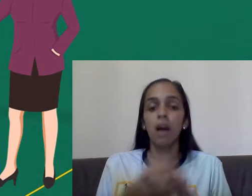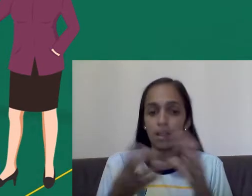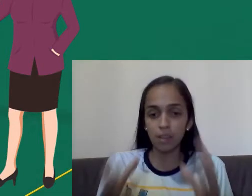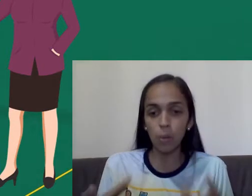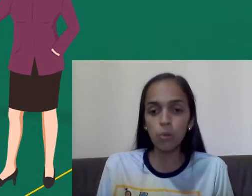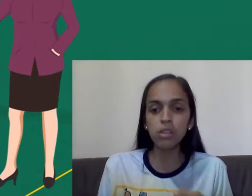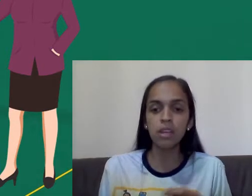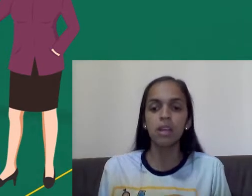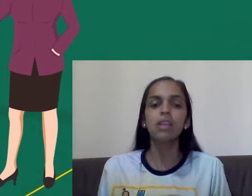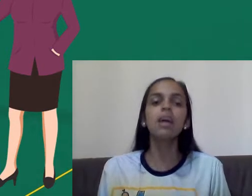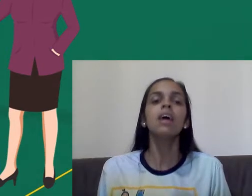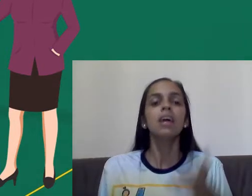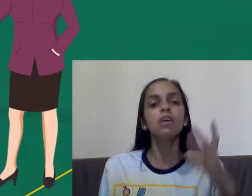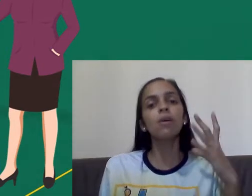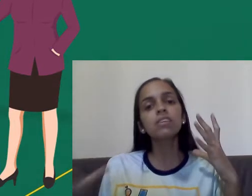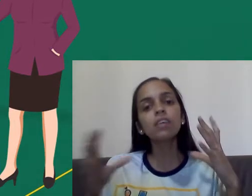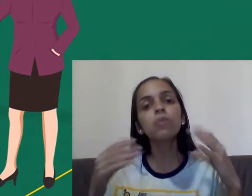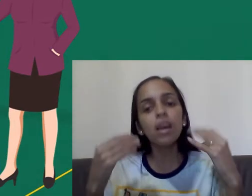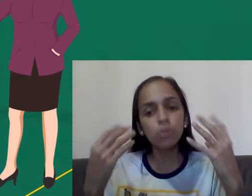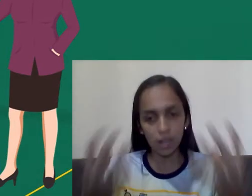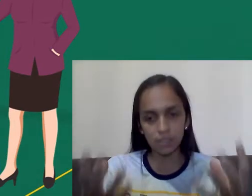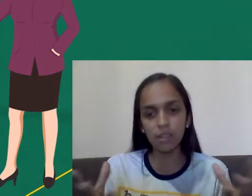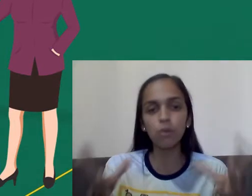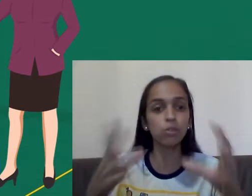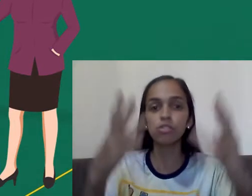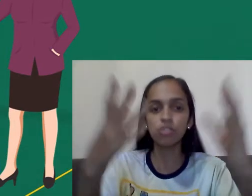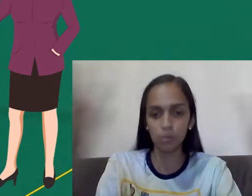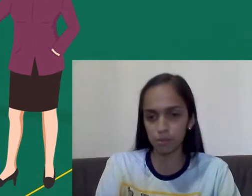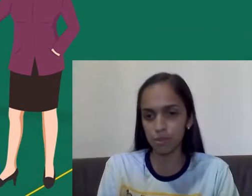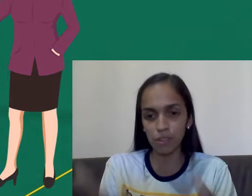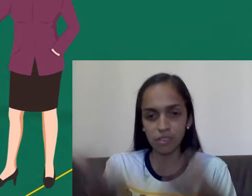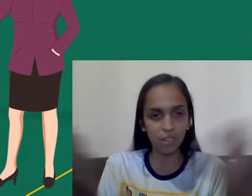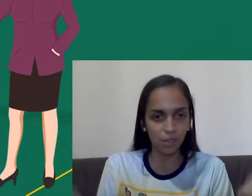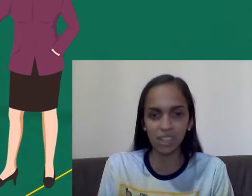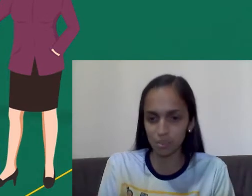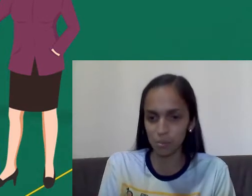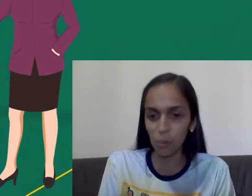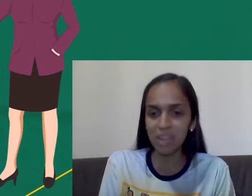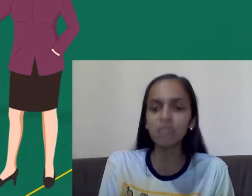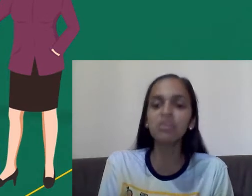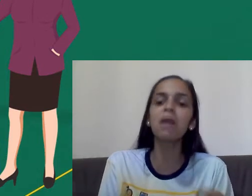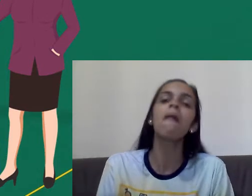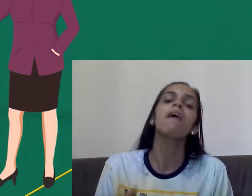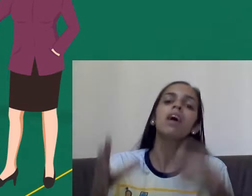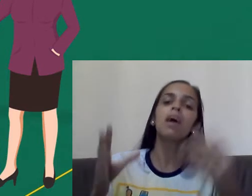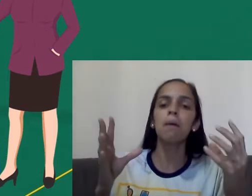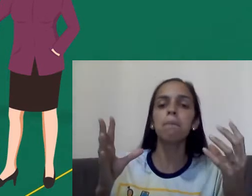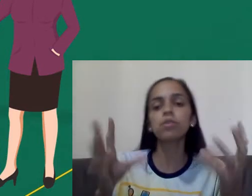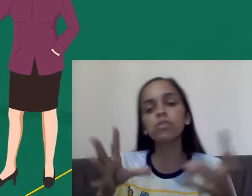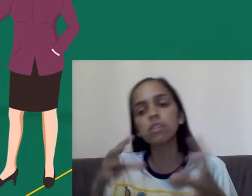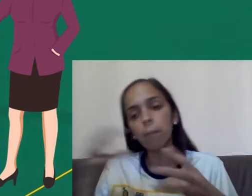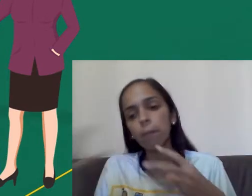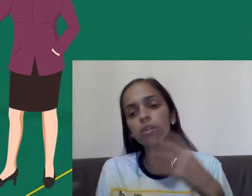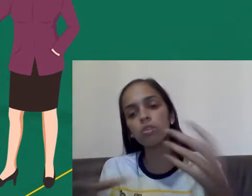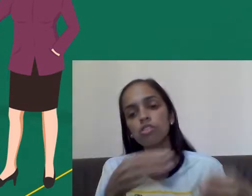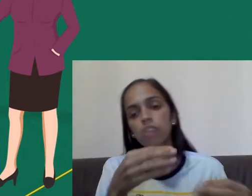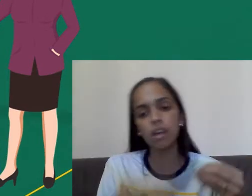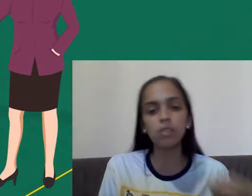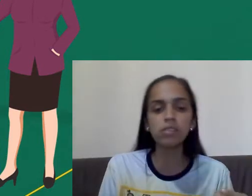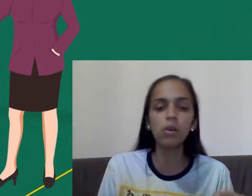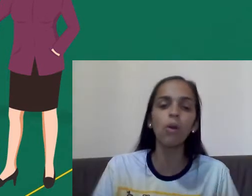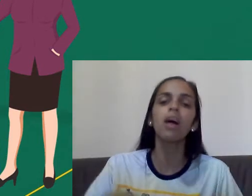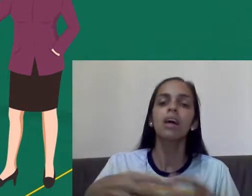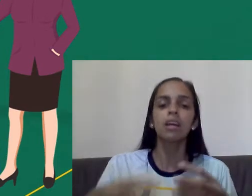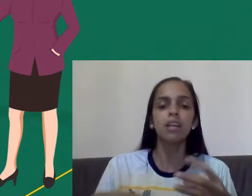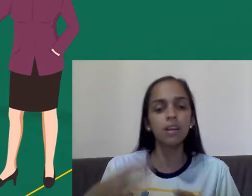ter acesso à saúde, né? E o acesso à educação é o que nós estamos vivenciando aqui nesse momento, né? Pessoas que não podem hoje estar